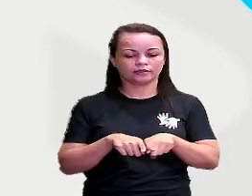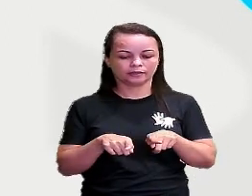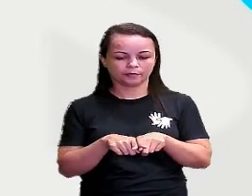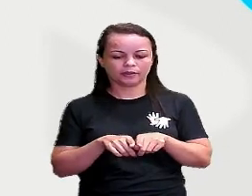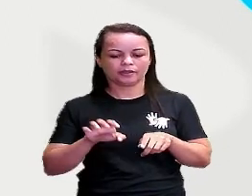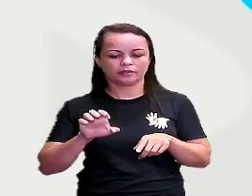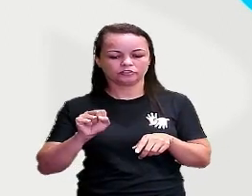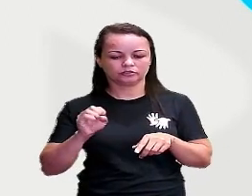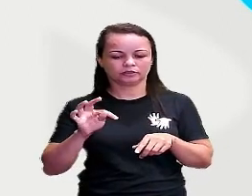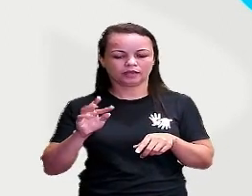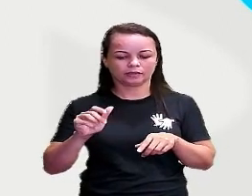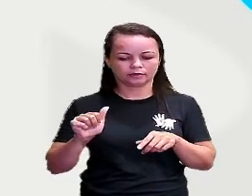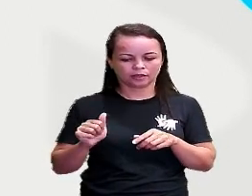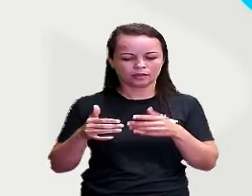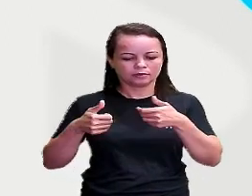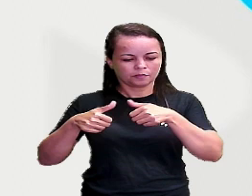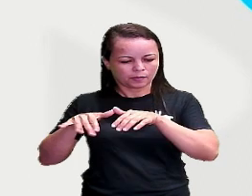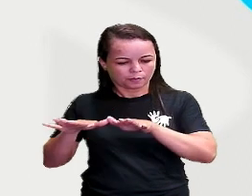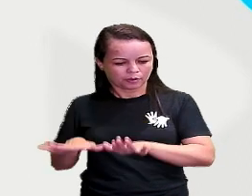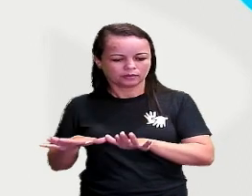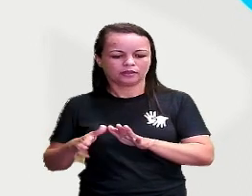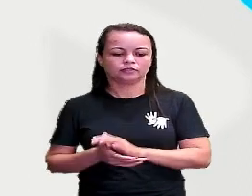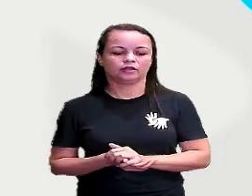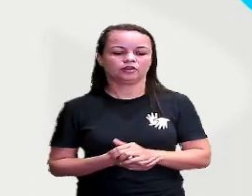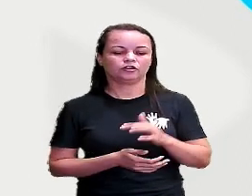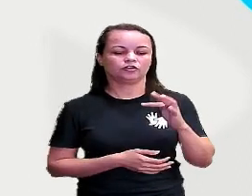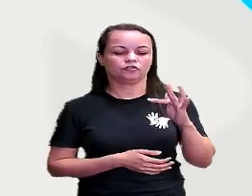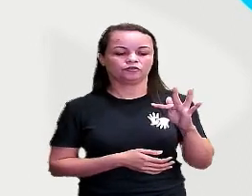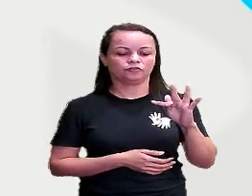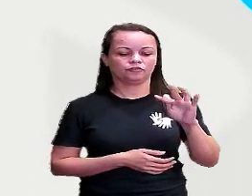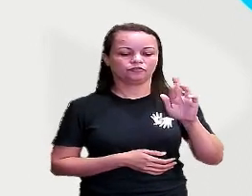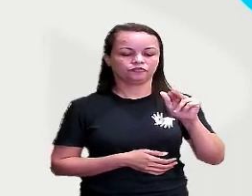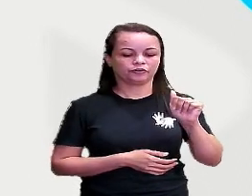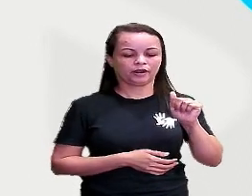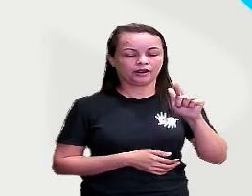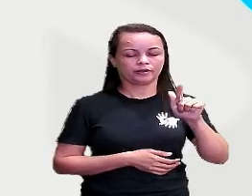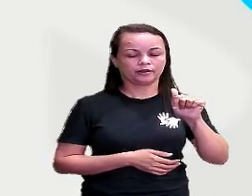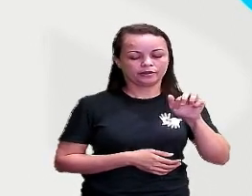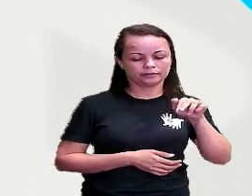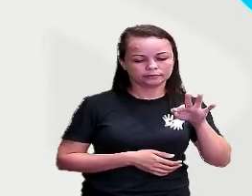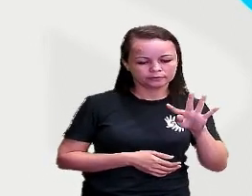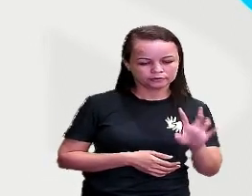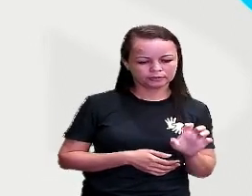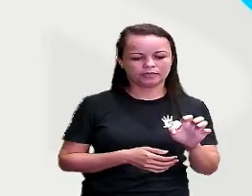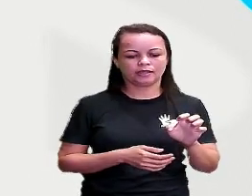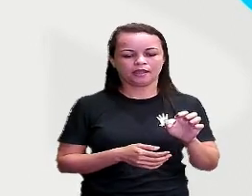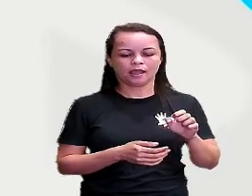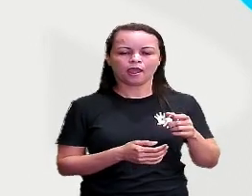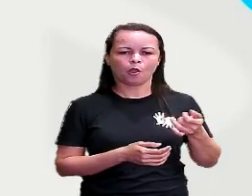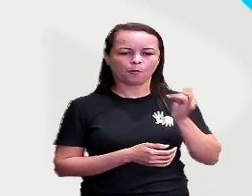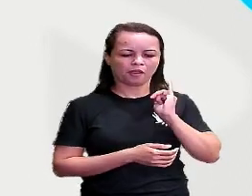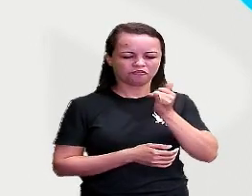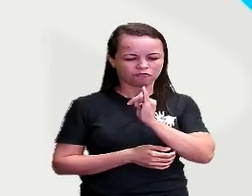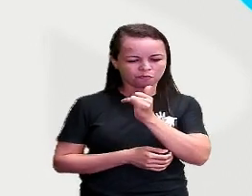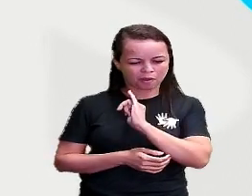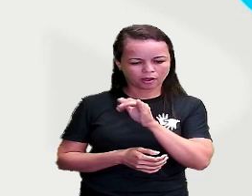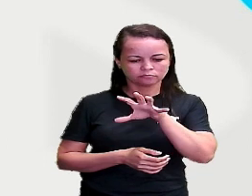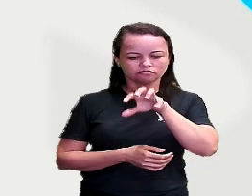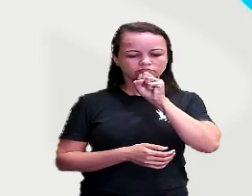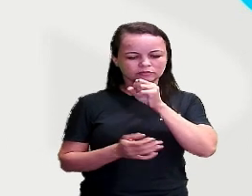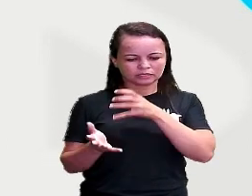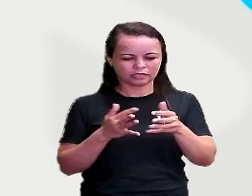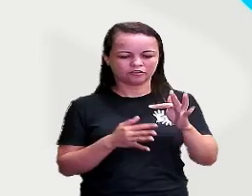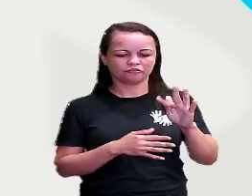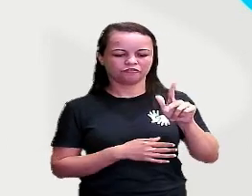Fragrante, perfumado, com R, ó, já flagrante é evidente. Iludir,